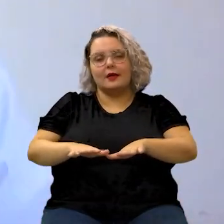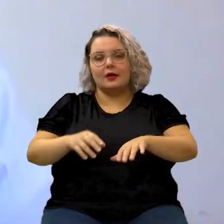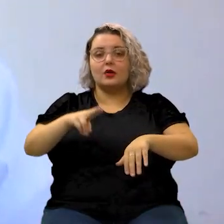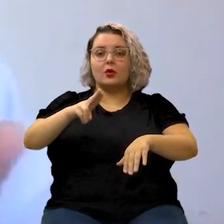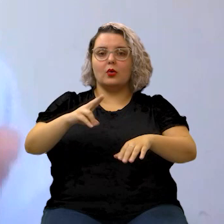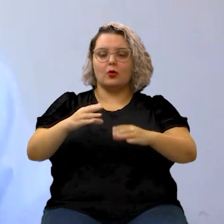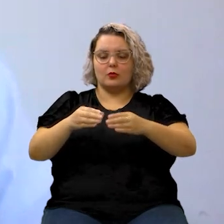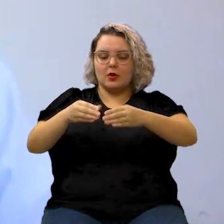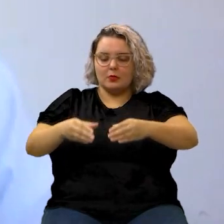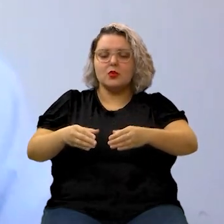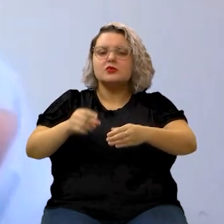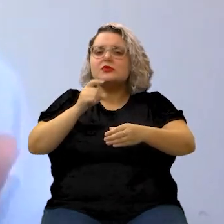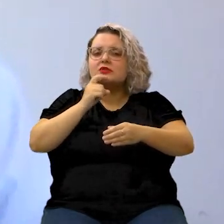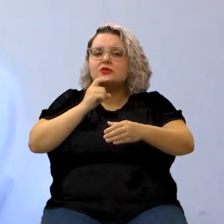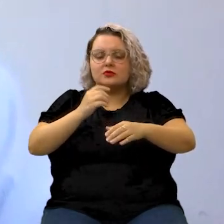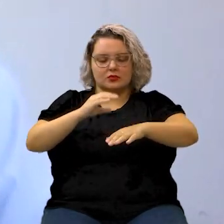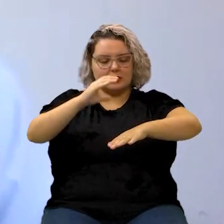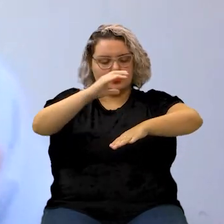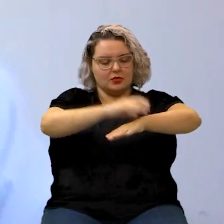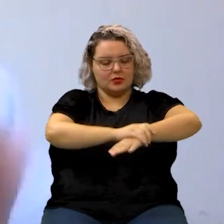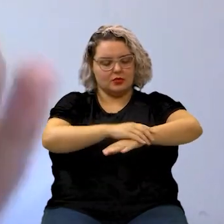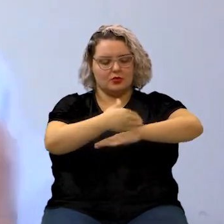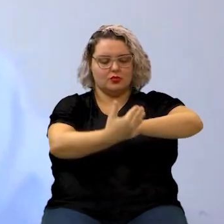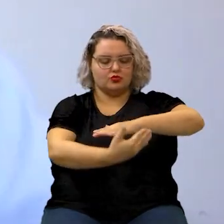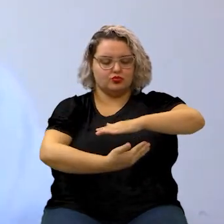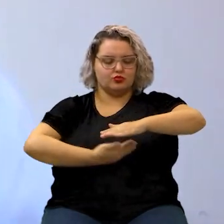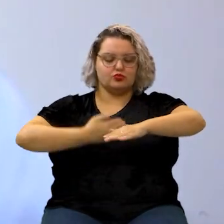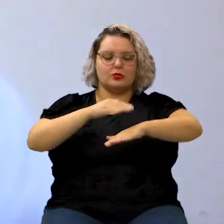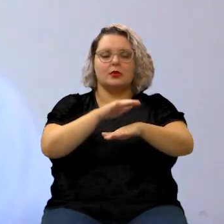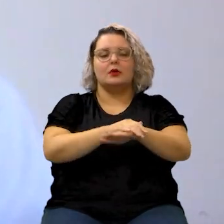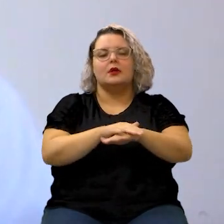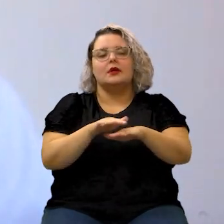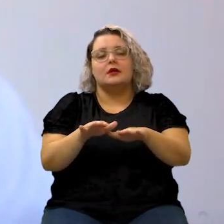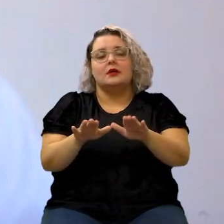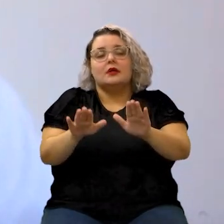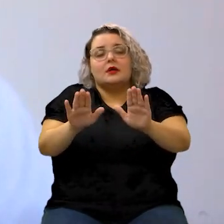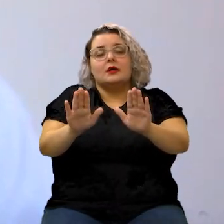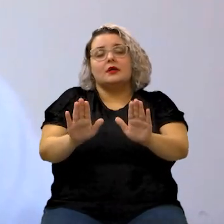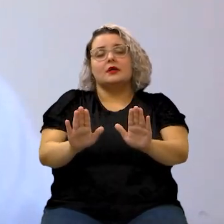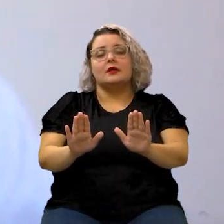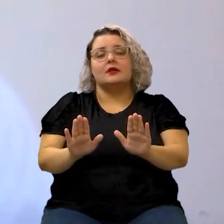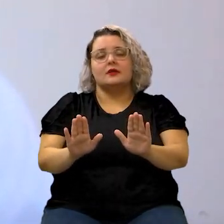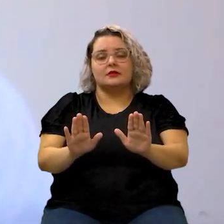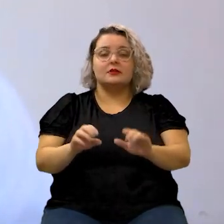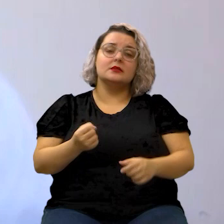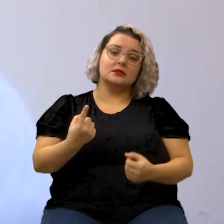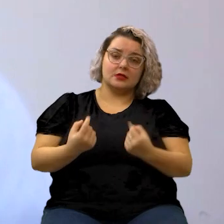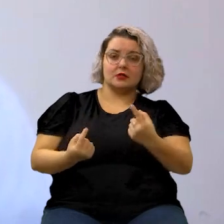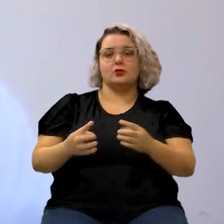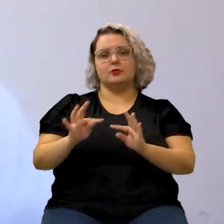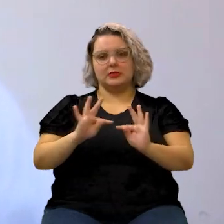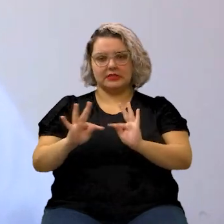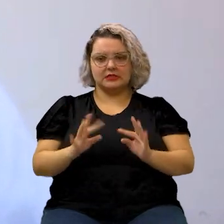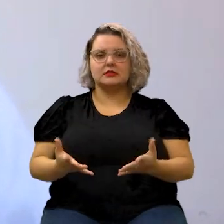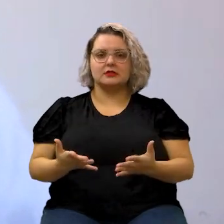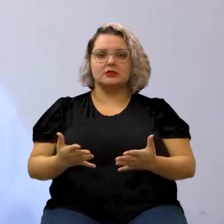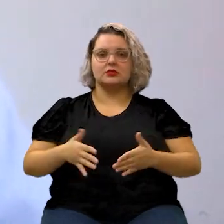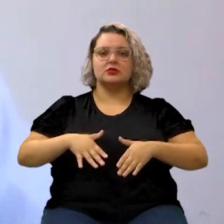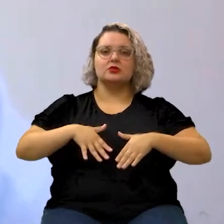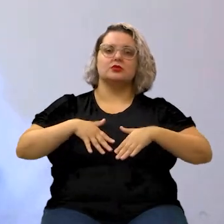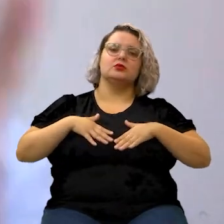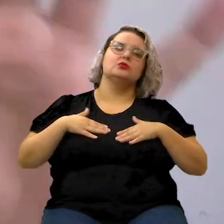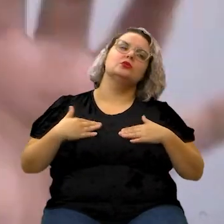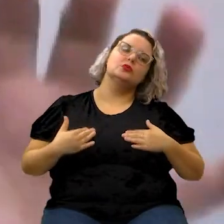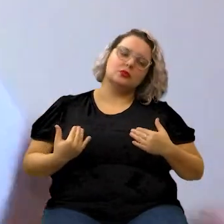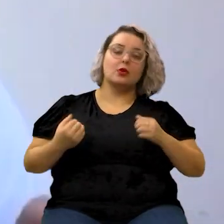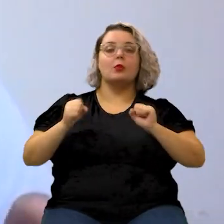pé, envolver, colocar uma fita, um paninho e deixar paradinho para ter um relaxamento. Existem algumas técnicas de relaxamento que